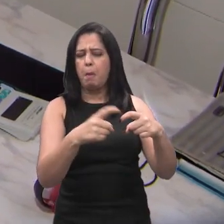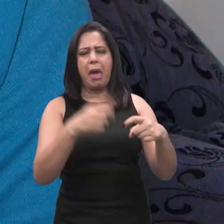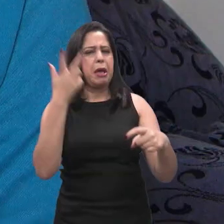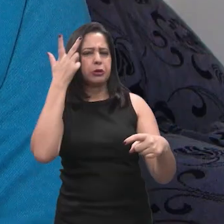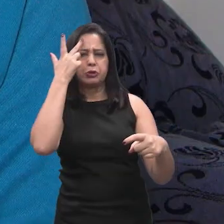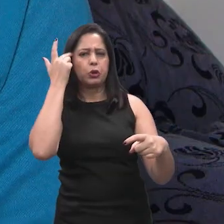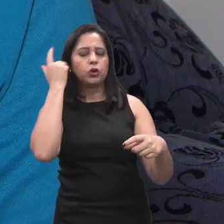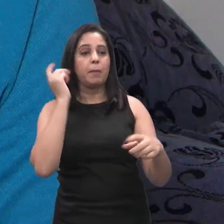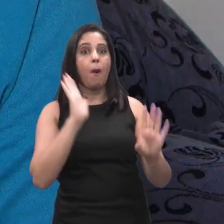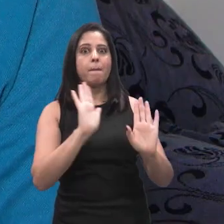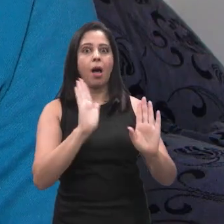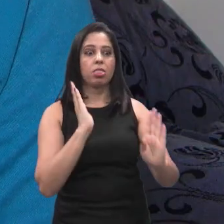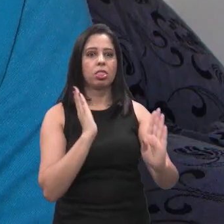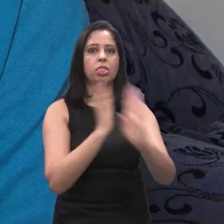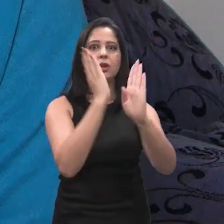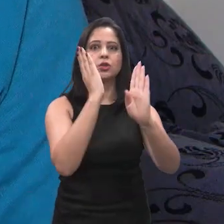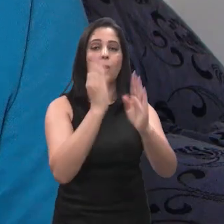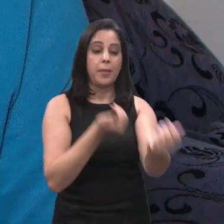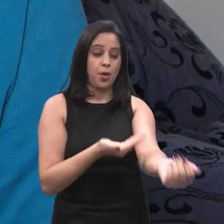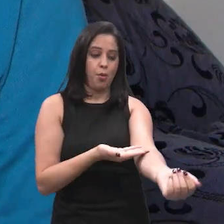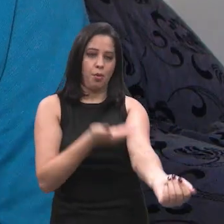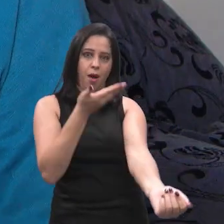hipertensão. Então eu descobri a rotina